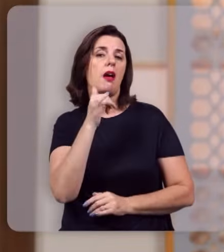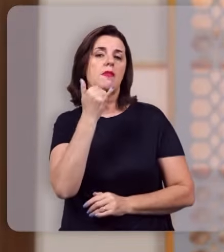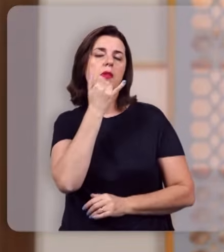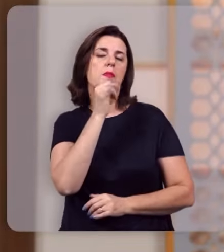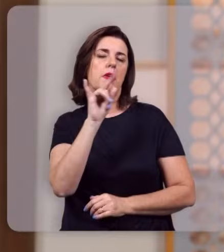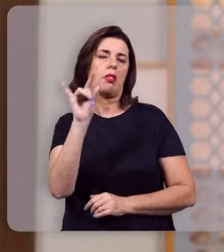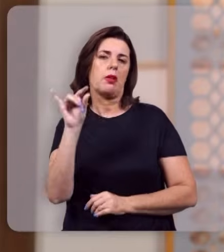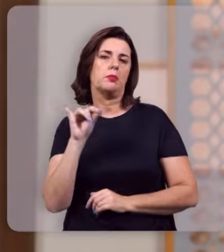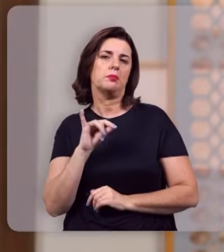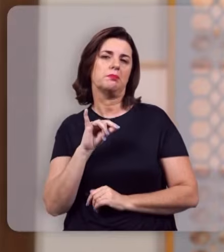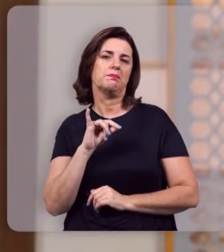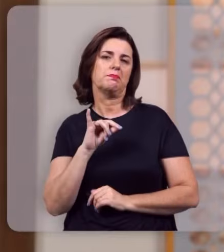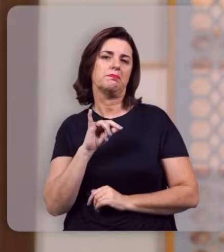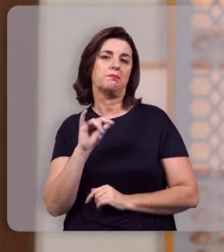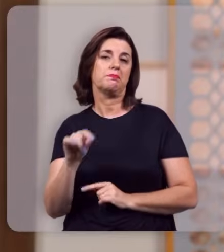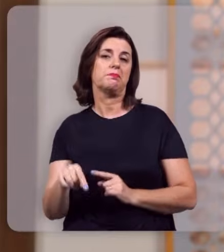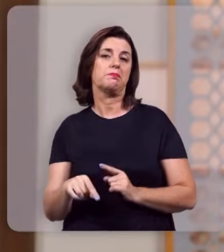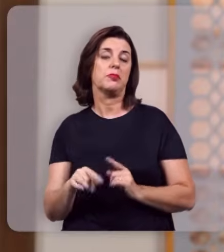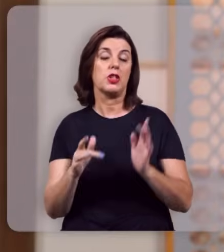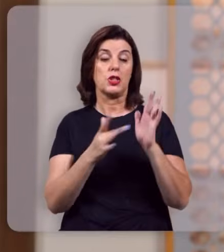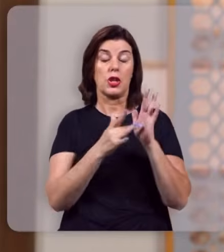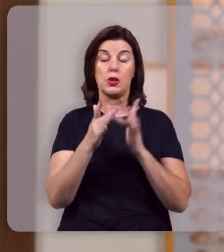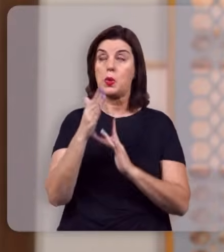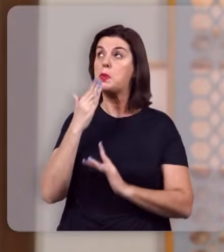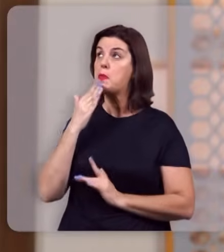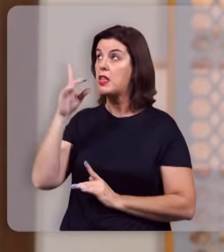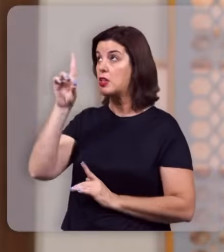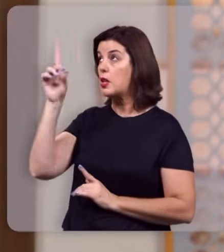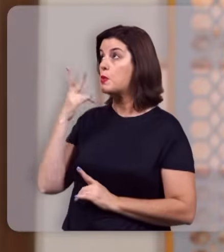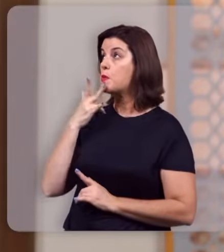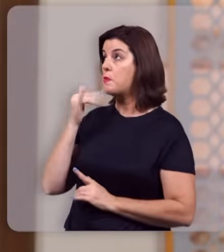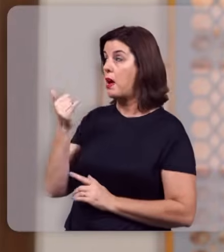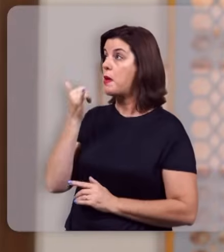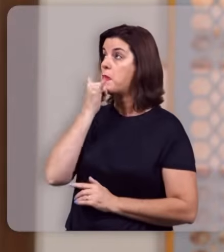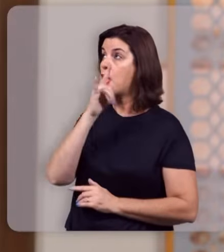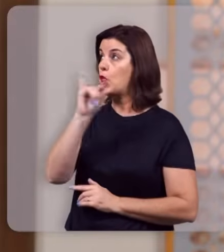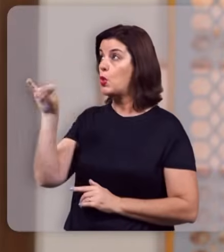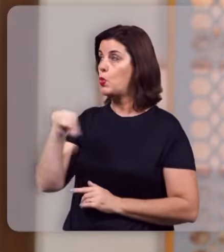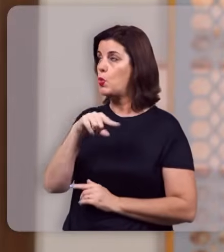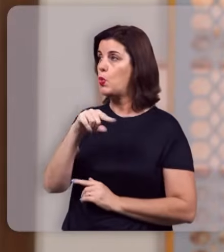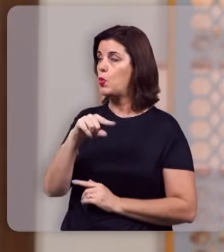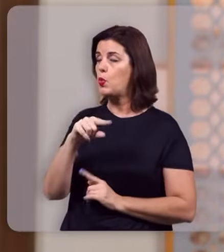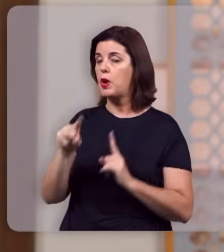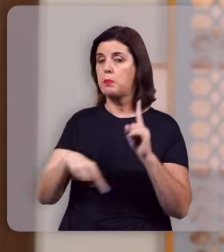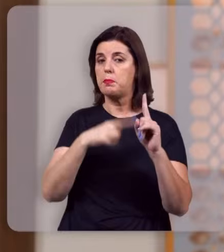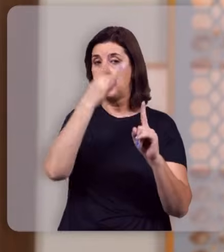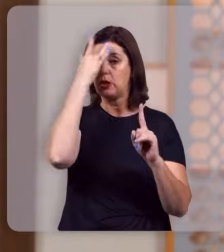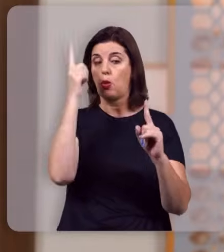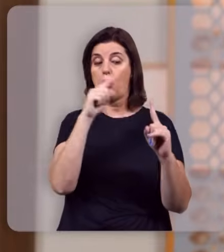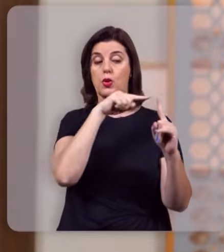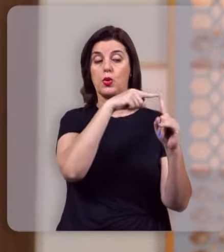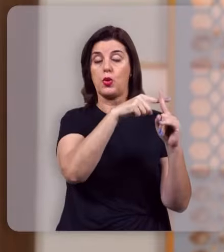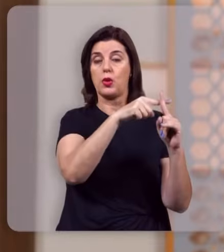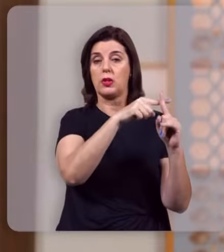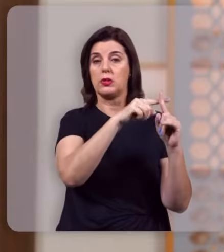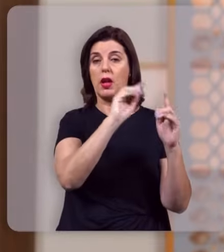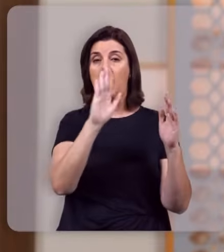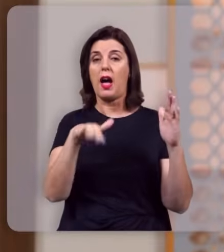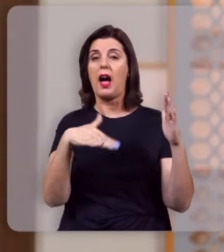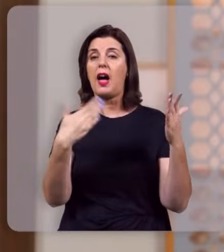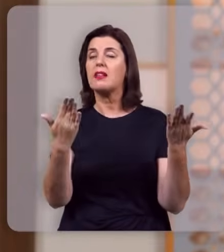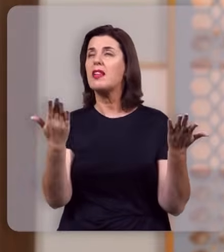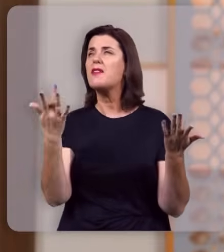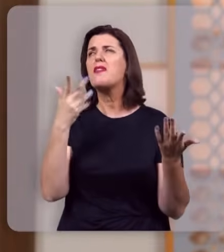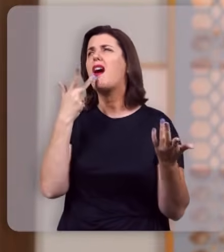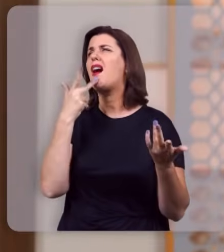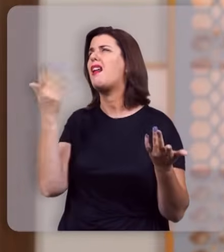perdão. Jesus não apenas pede ao Pai para perdoar estas pessoas que o crucificaram, mas atenua a culpa